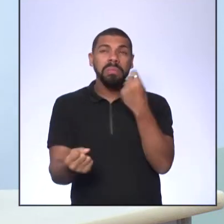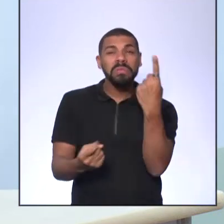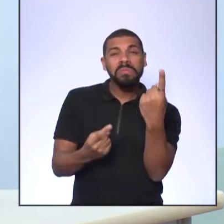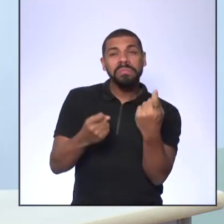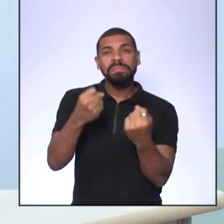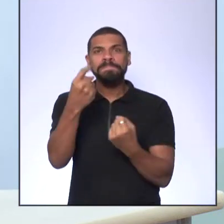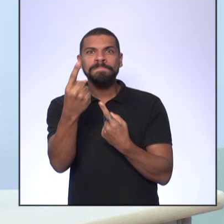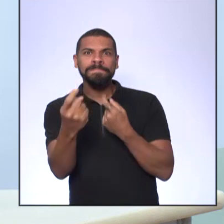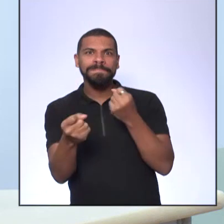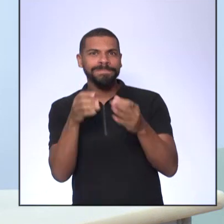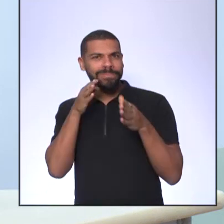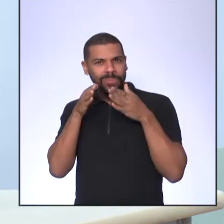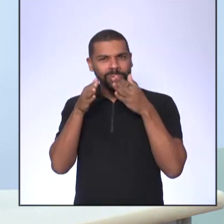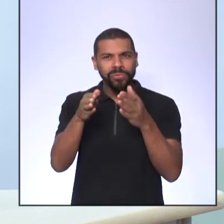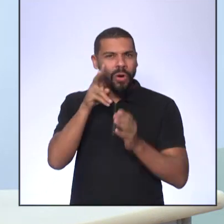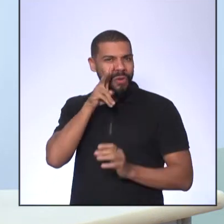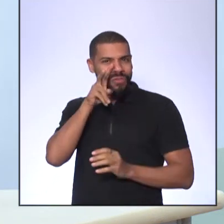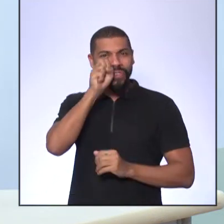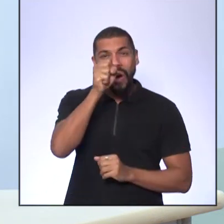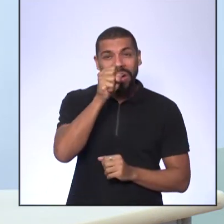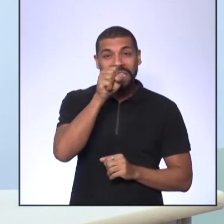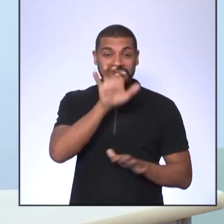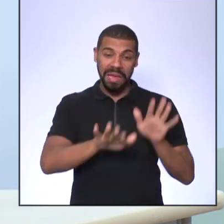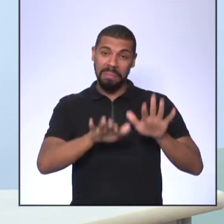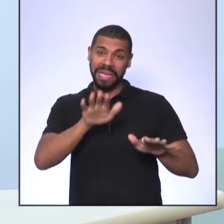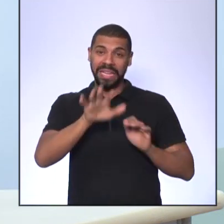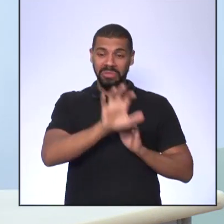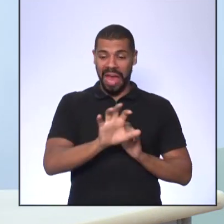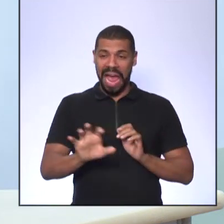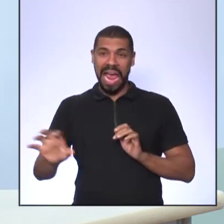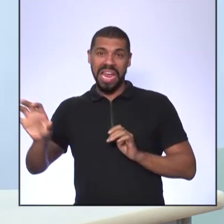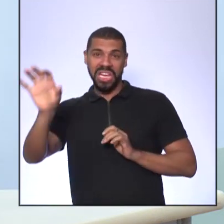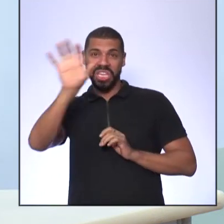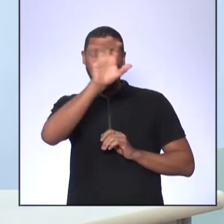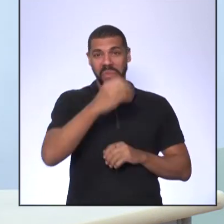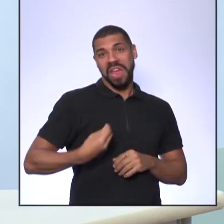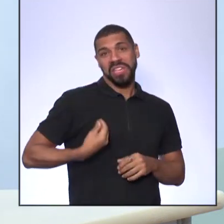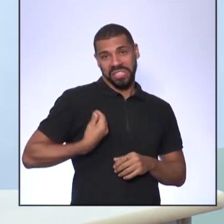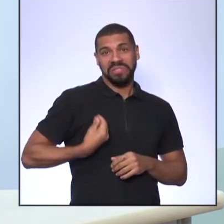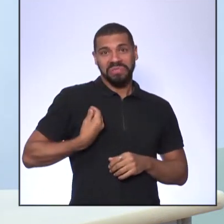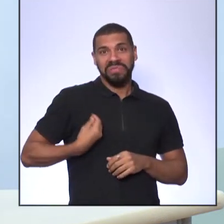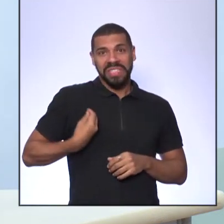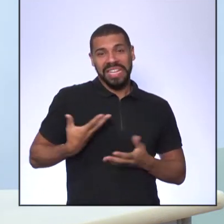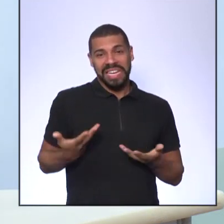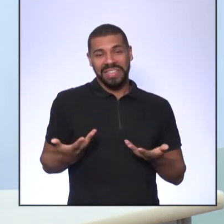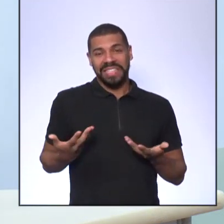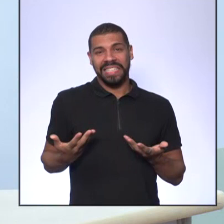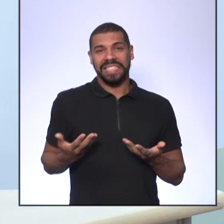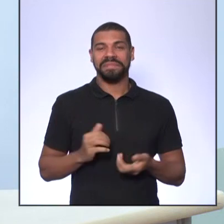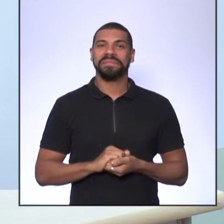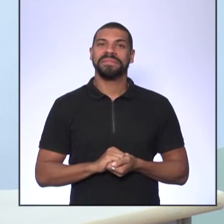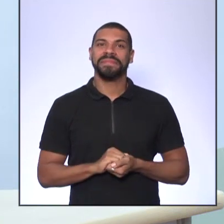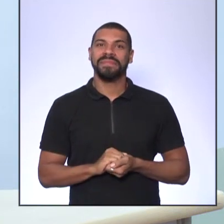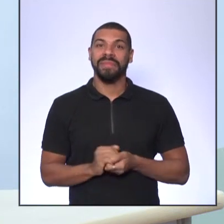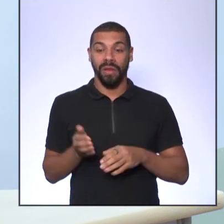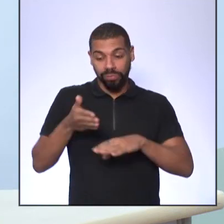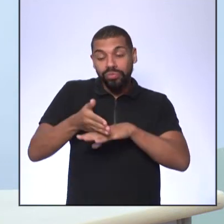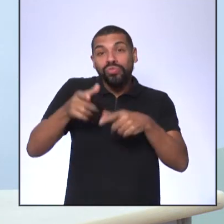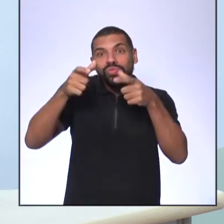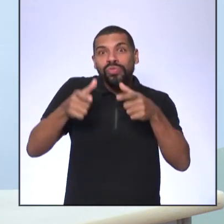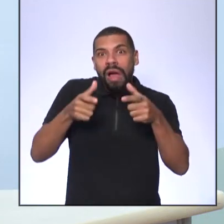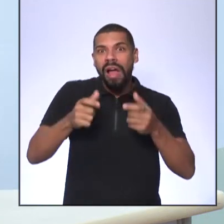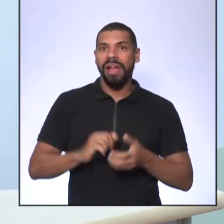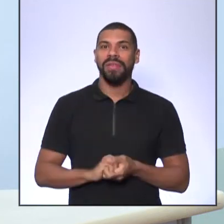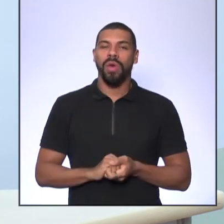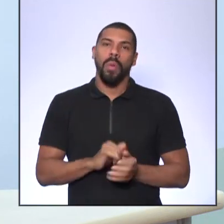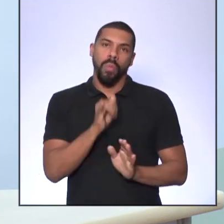outras menos, e aí depende da região em que a gente mora, né? Em que a gente vive. Então,